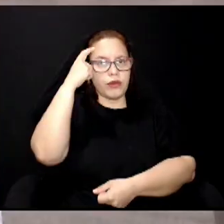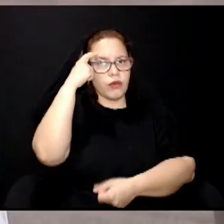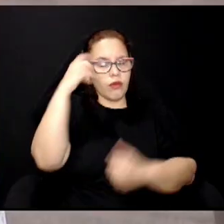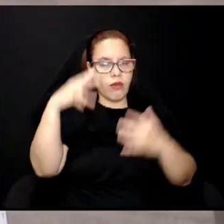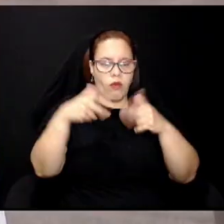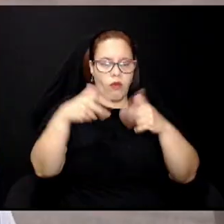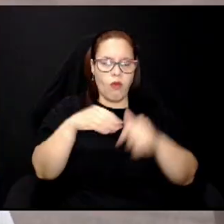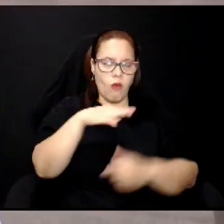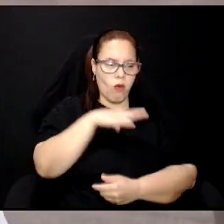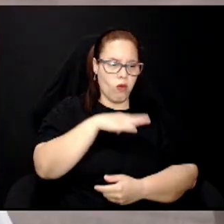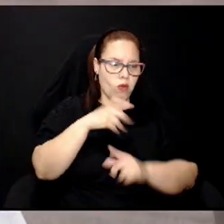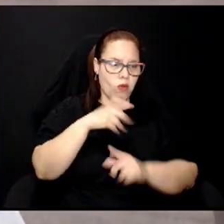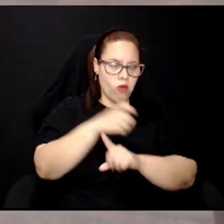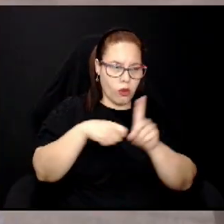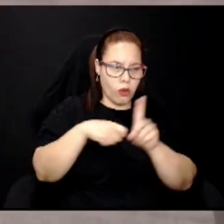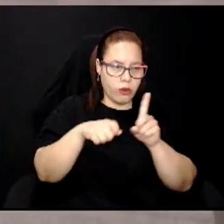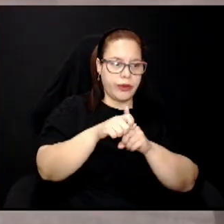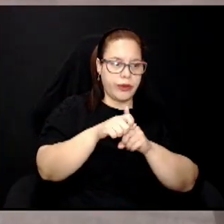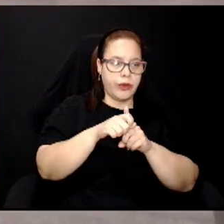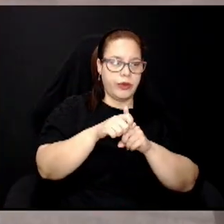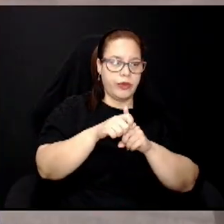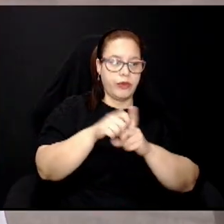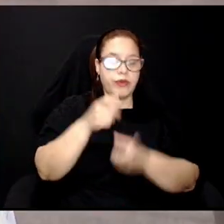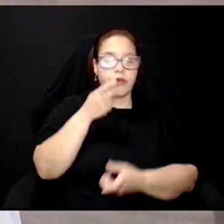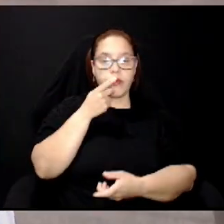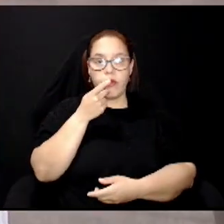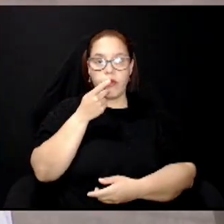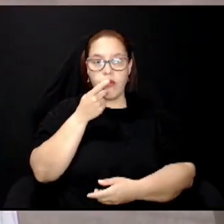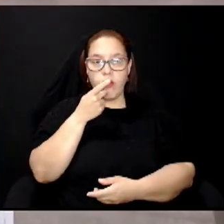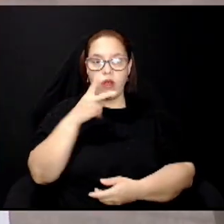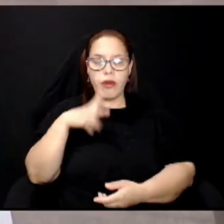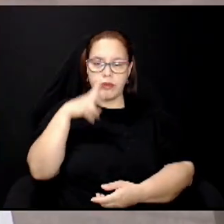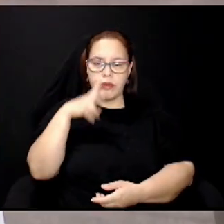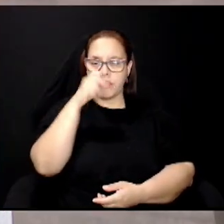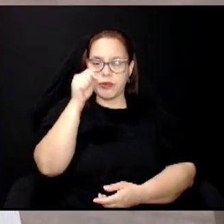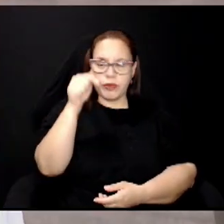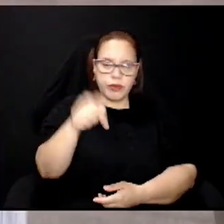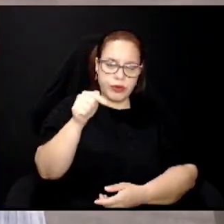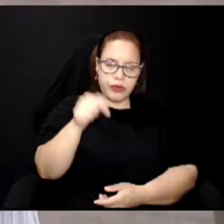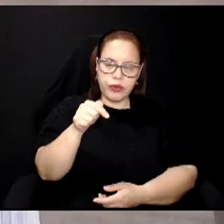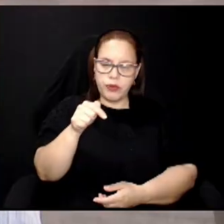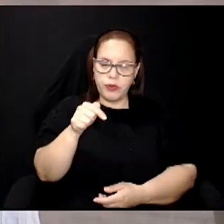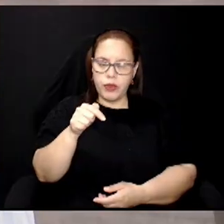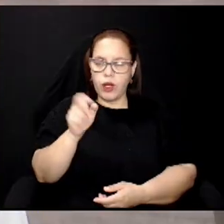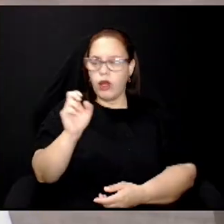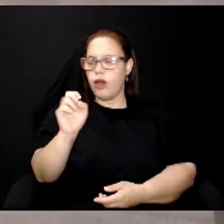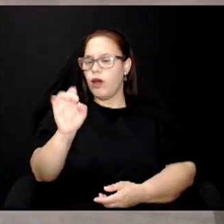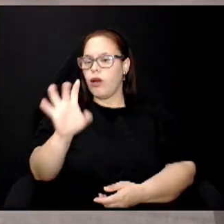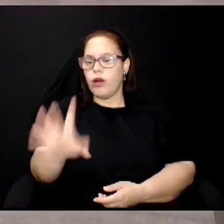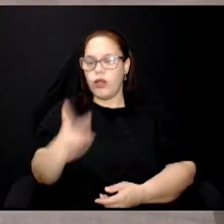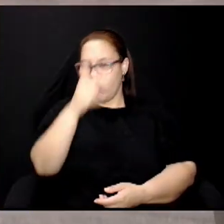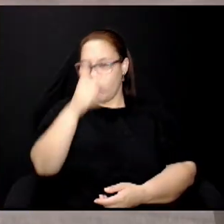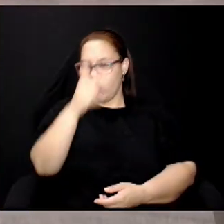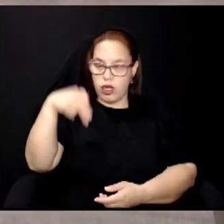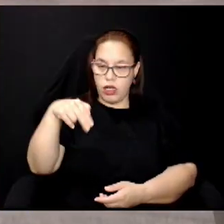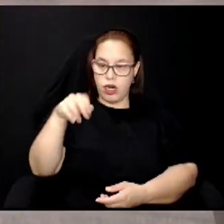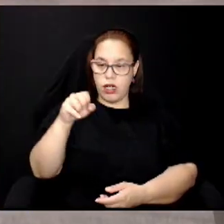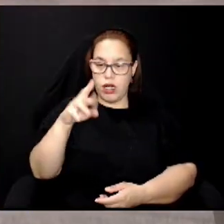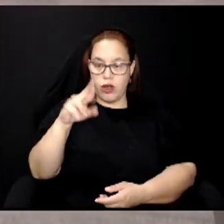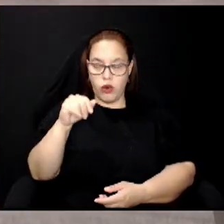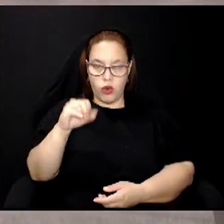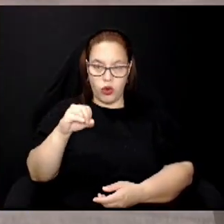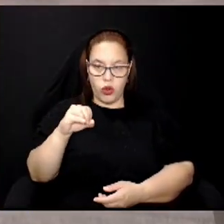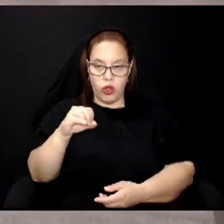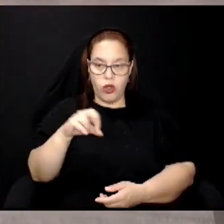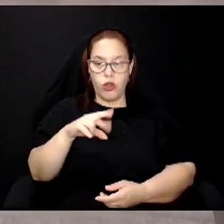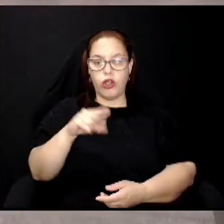a sociedade, uma coisa que eu falei que eu queria reforçar aqui, nós não estamos lidando só com as pessoas neurodivergentes e suas famílias. Não.